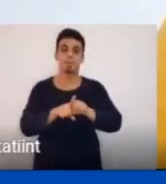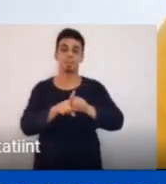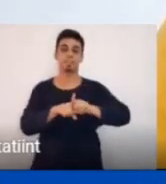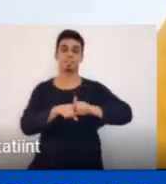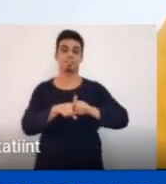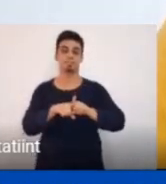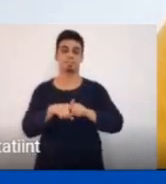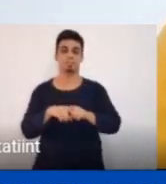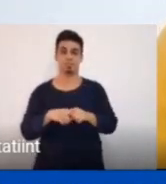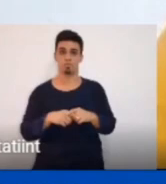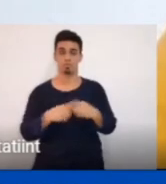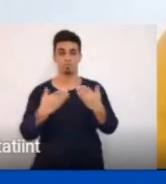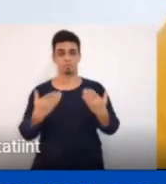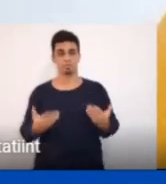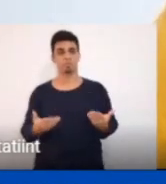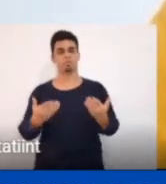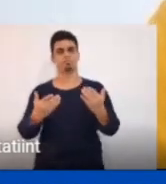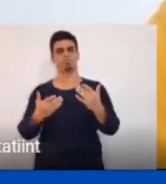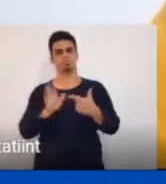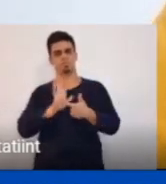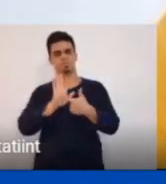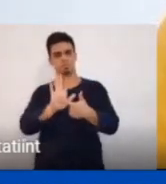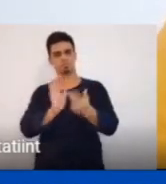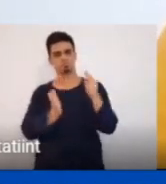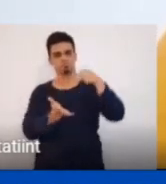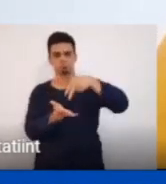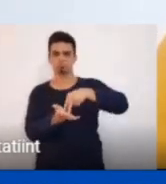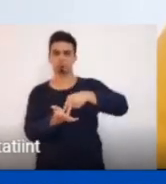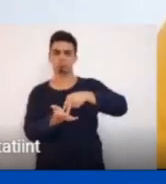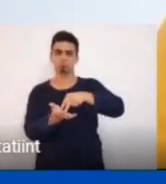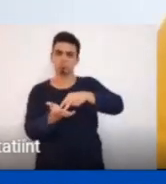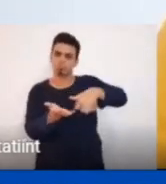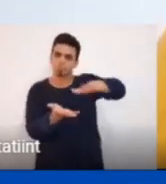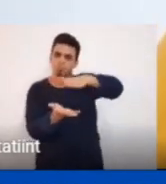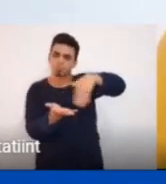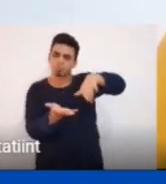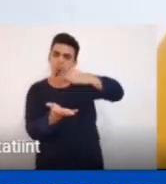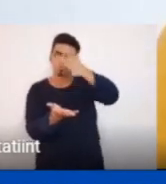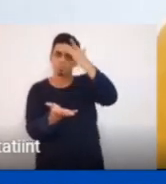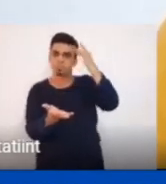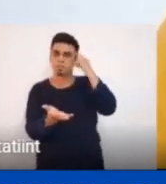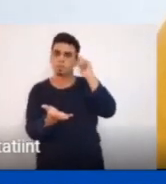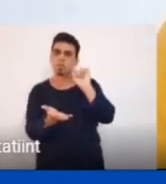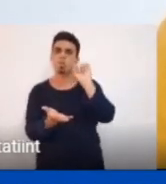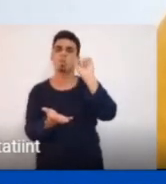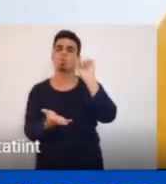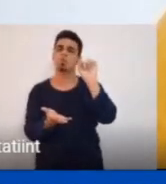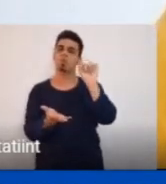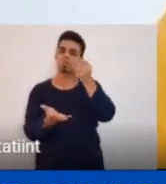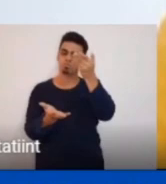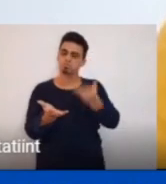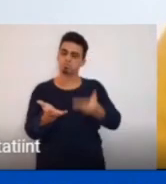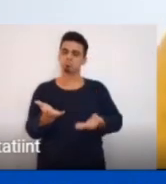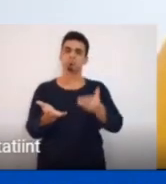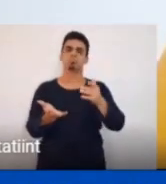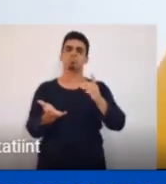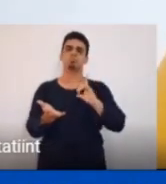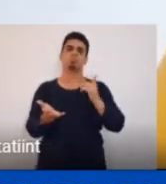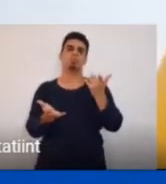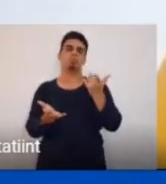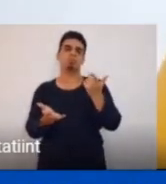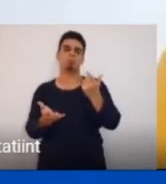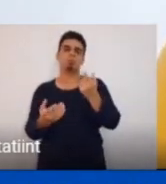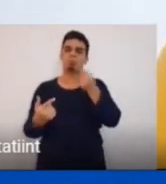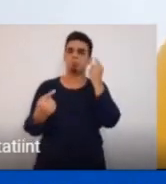essa superexposição dos corpos negros à penalidade do Estado, a ser taxados como os